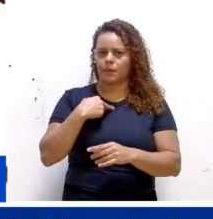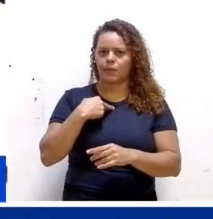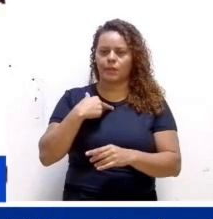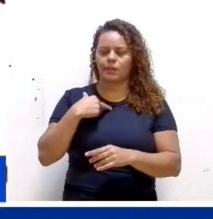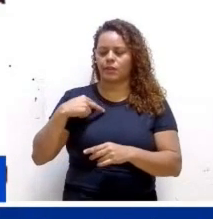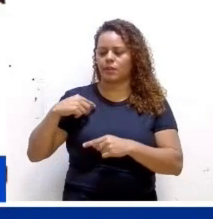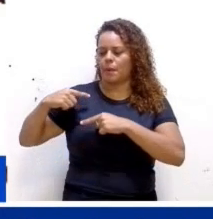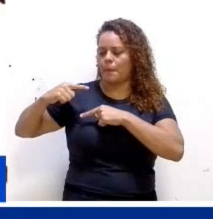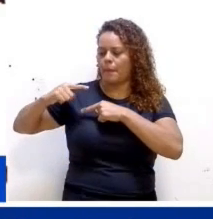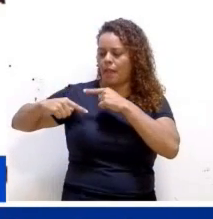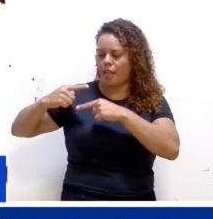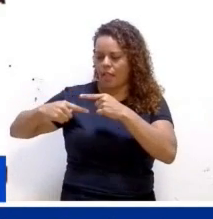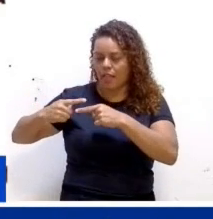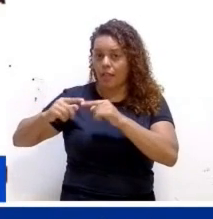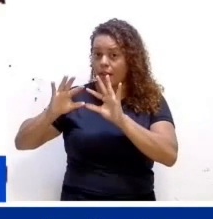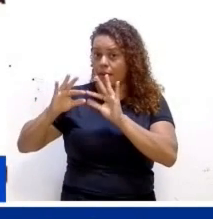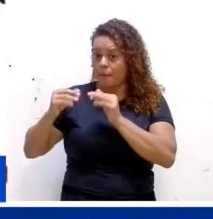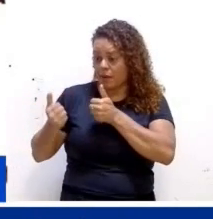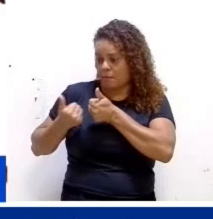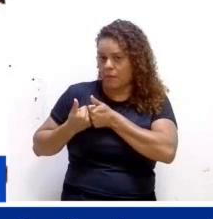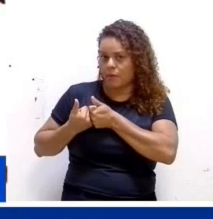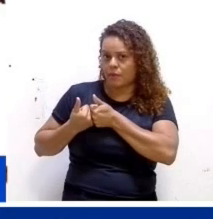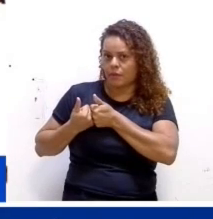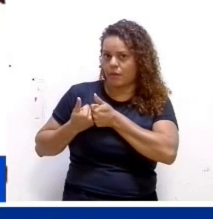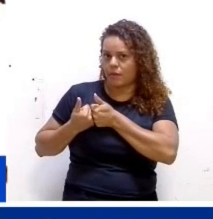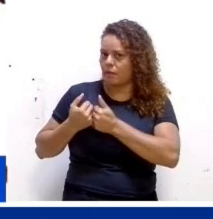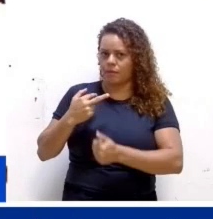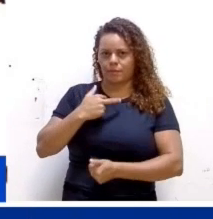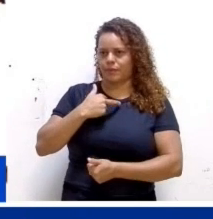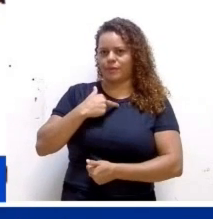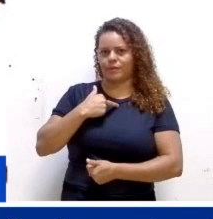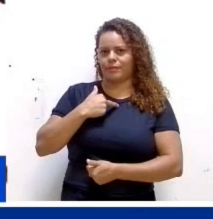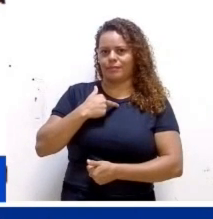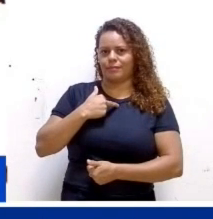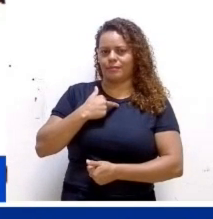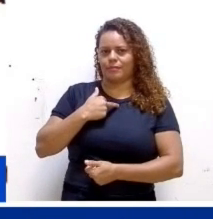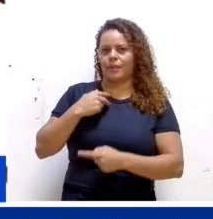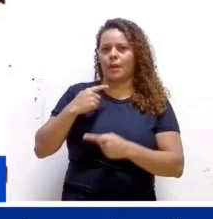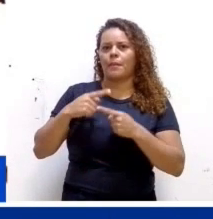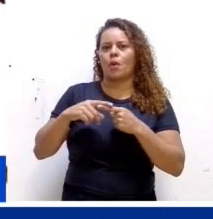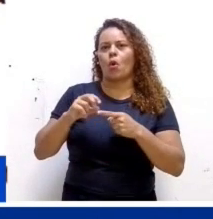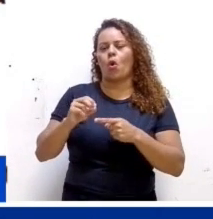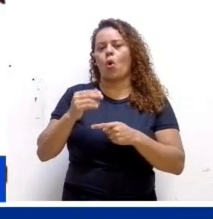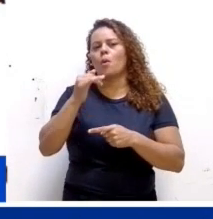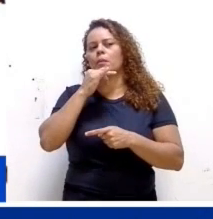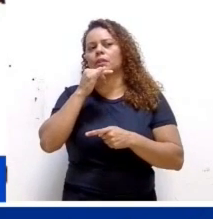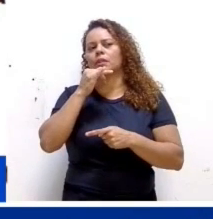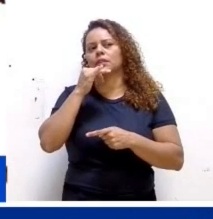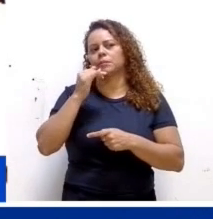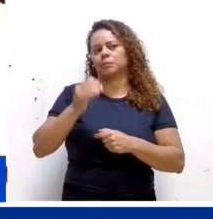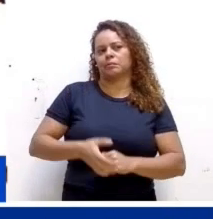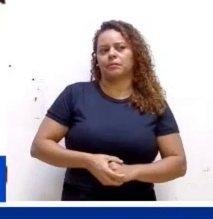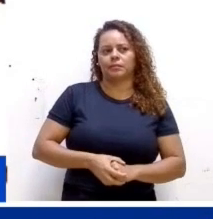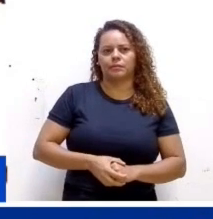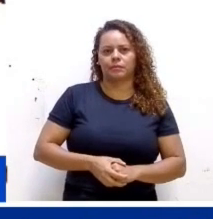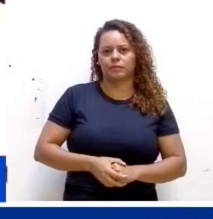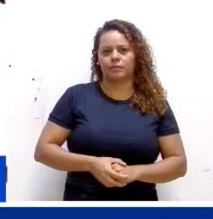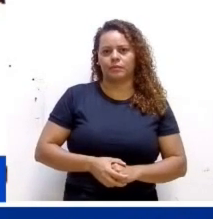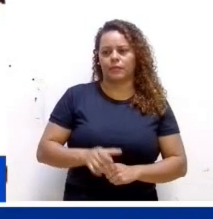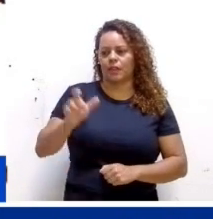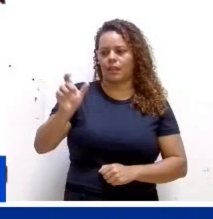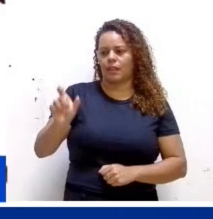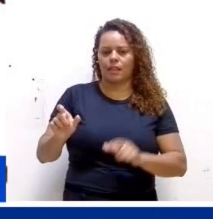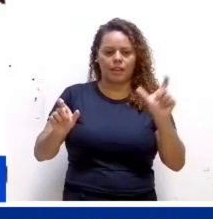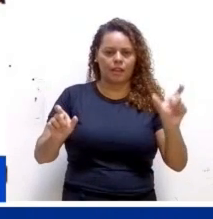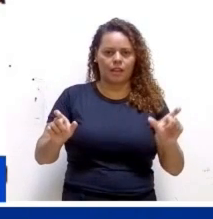com título impedimentos. Seja o parente natural ou civil. Os afins em linha reta. Gente, que coisa estranha isso. O